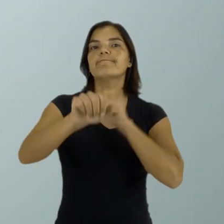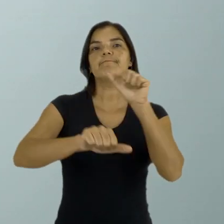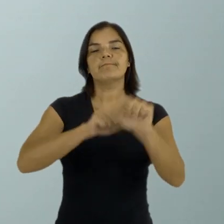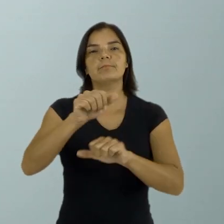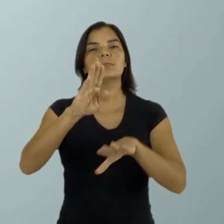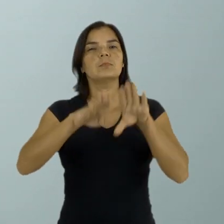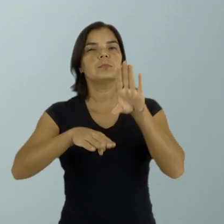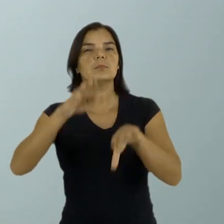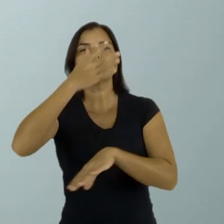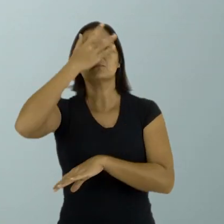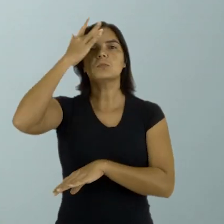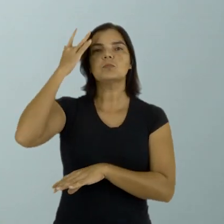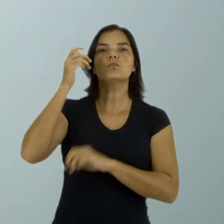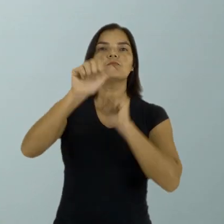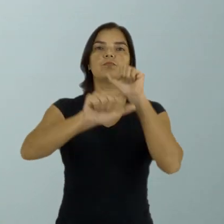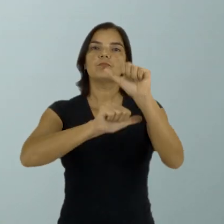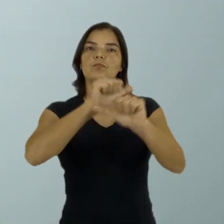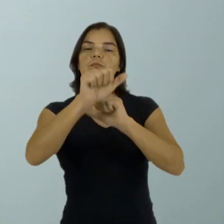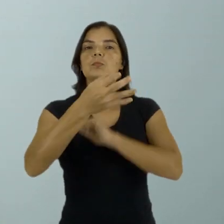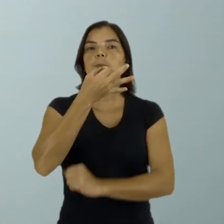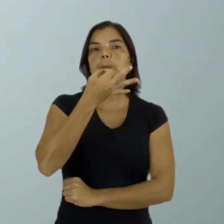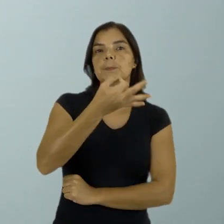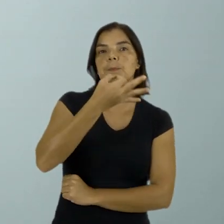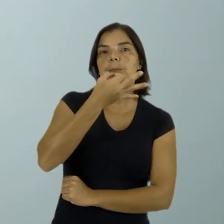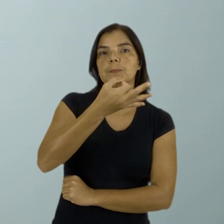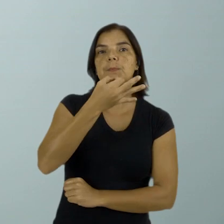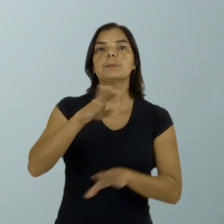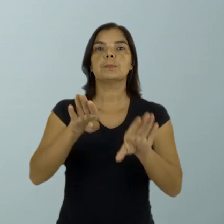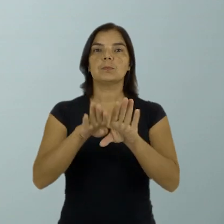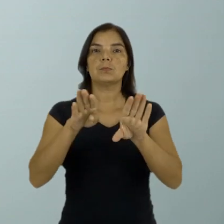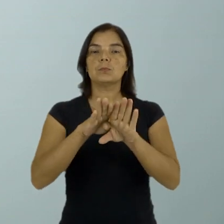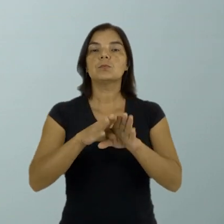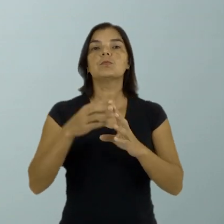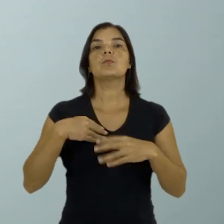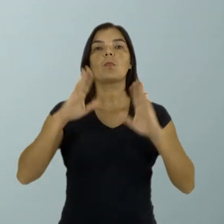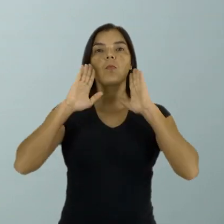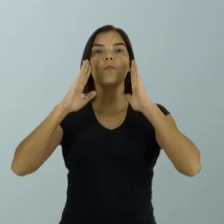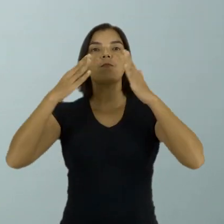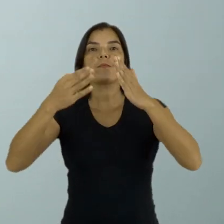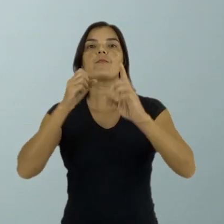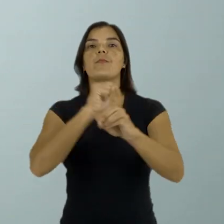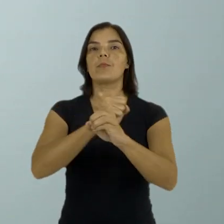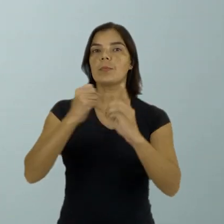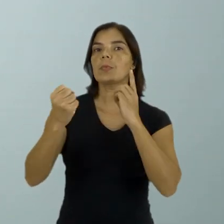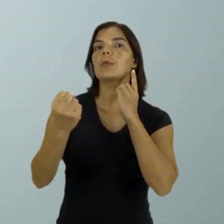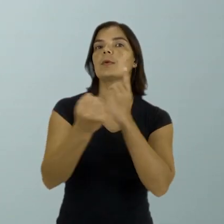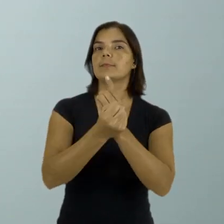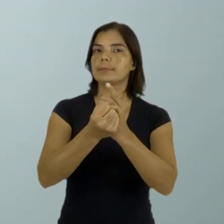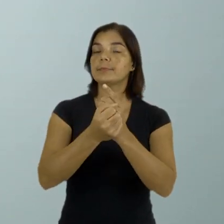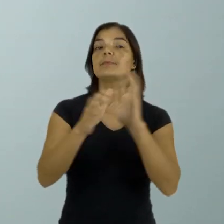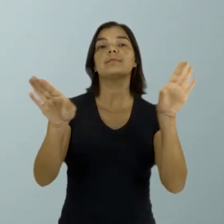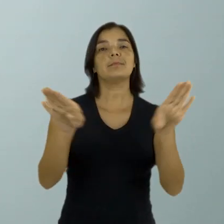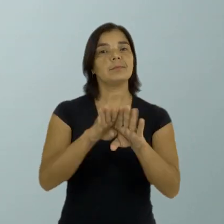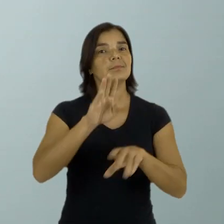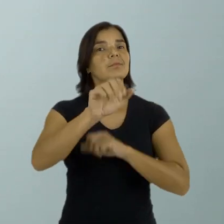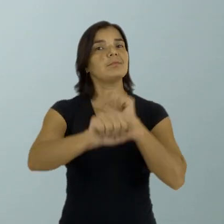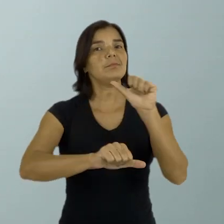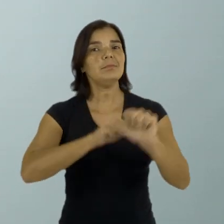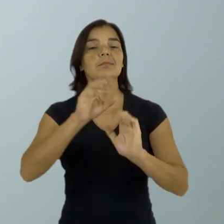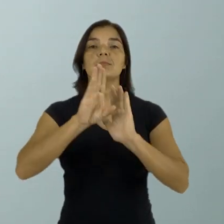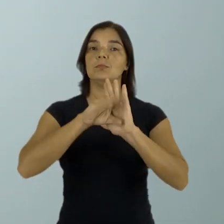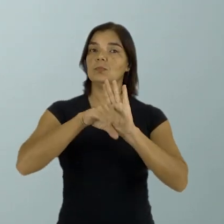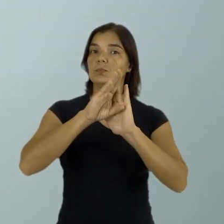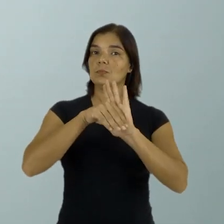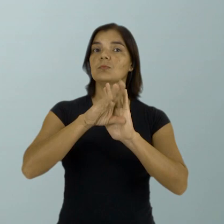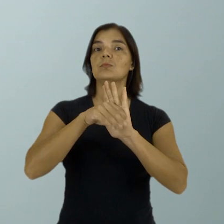conforme as pessoas vão mudando as suas opiniões, as suas formas de enxergar a sociedade sofre essas mudanças, os conceitos